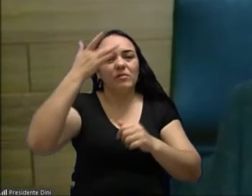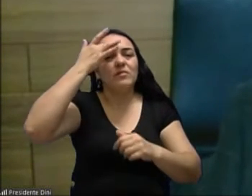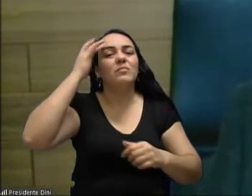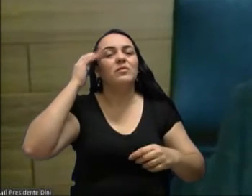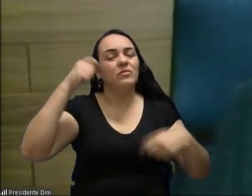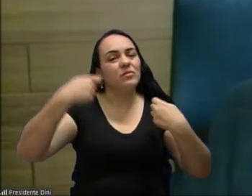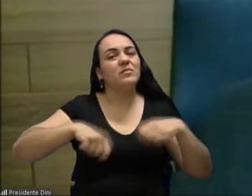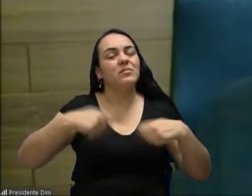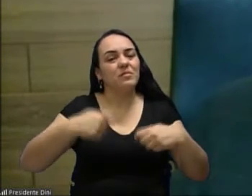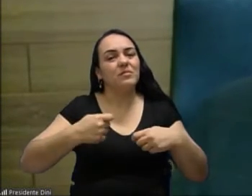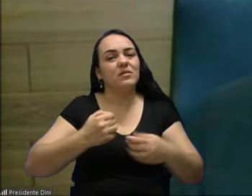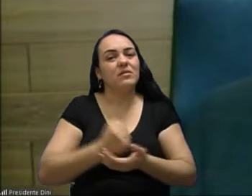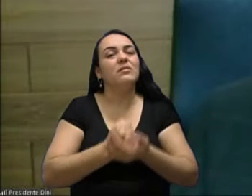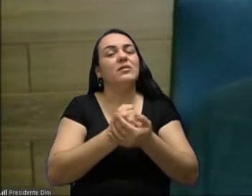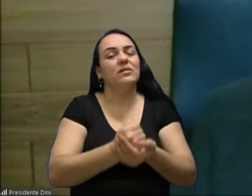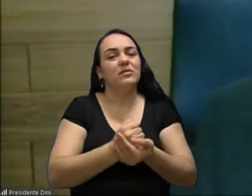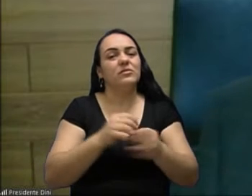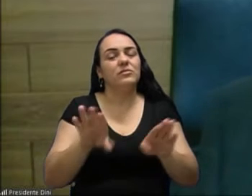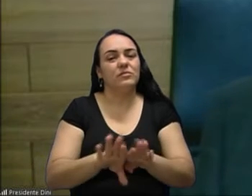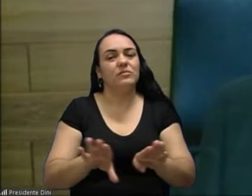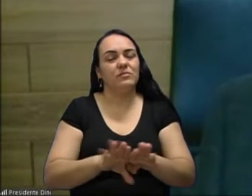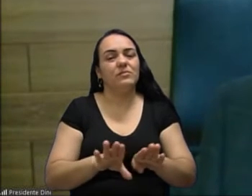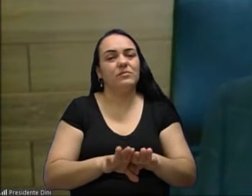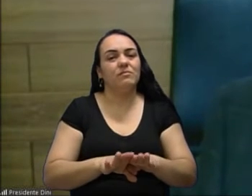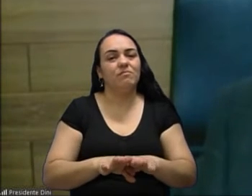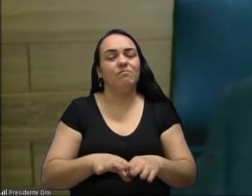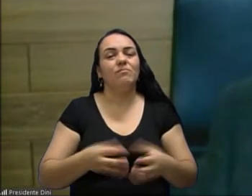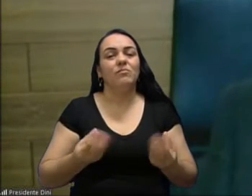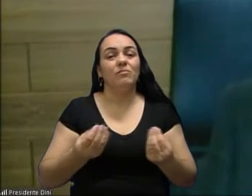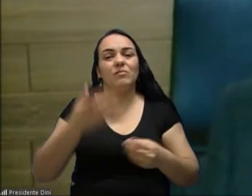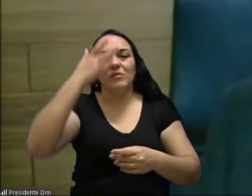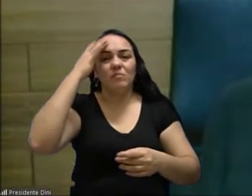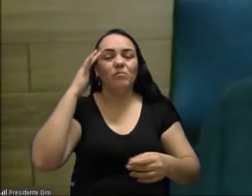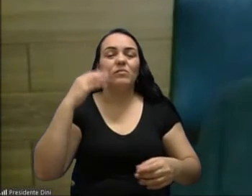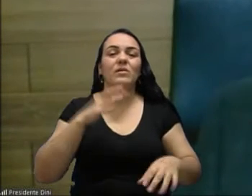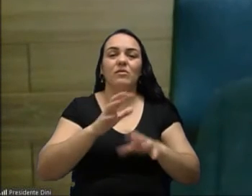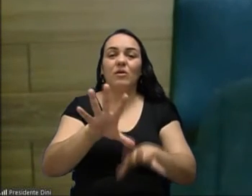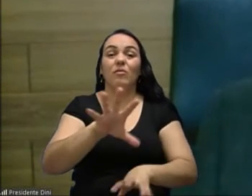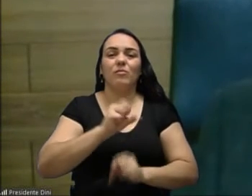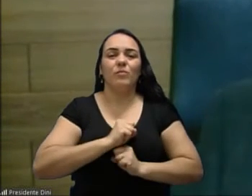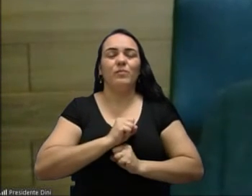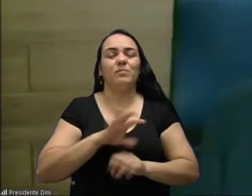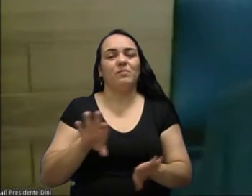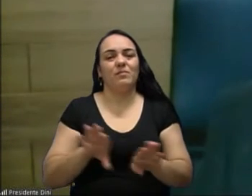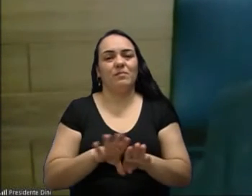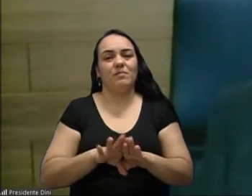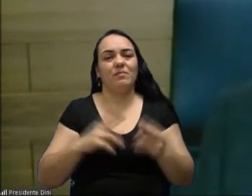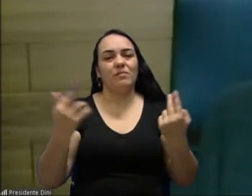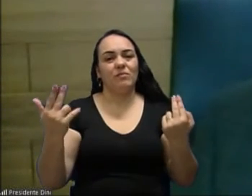momento hoje da covid-19 tá vereador Hudson